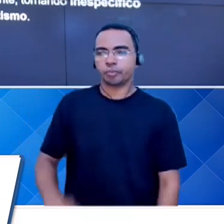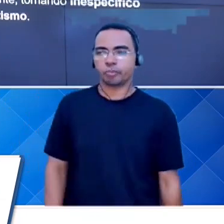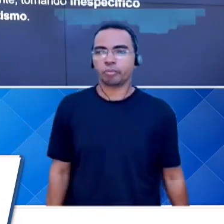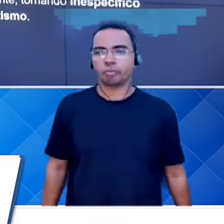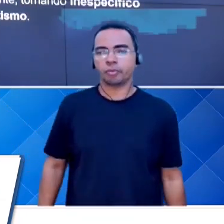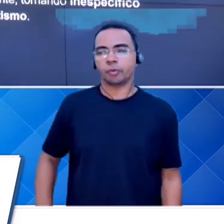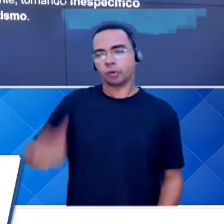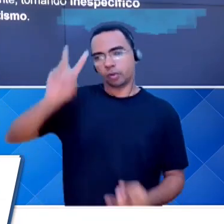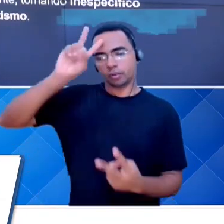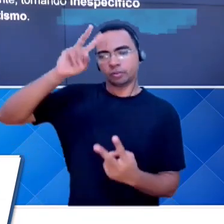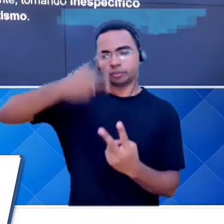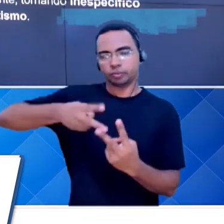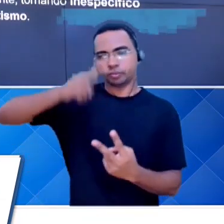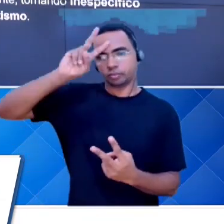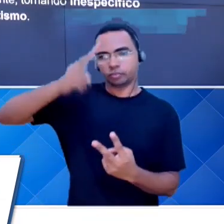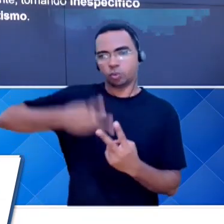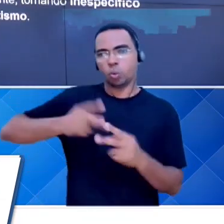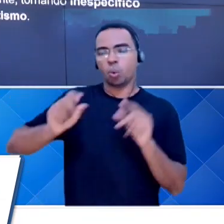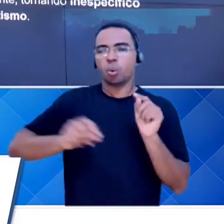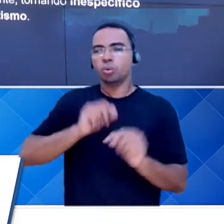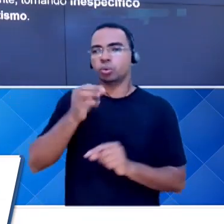E a hipótese levantada foi, né?